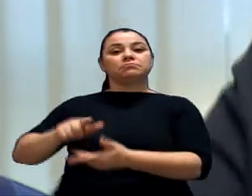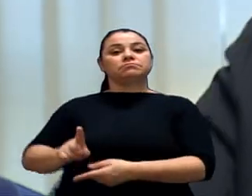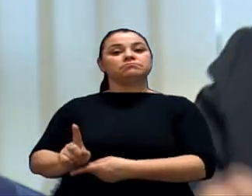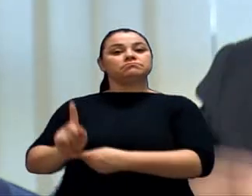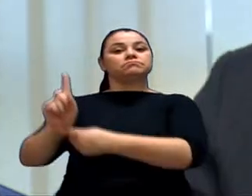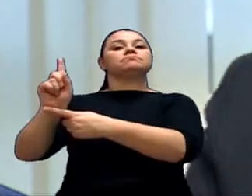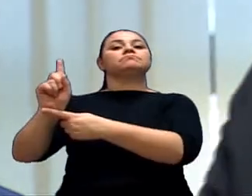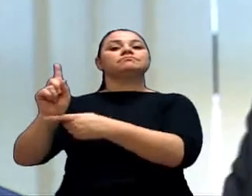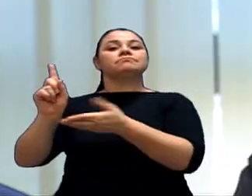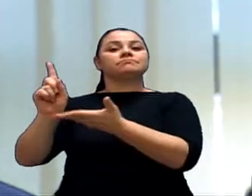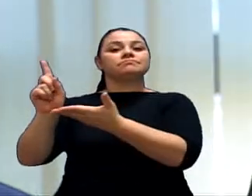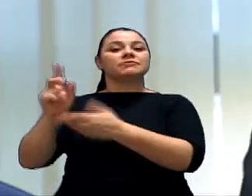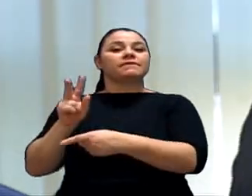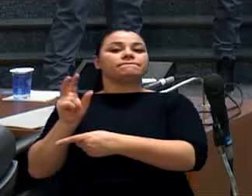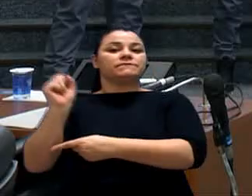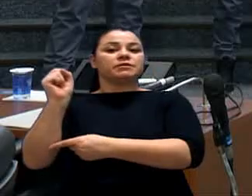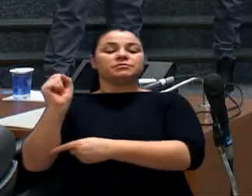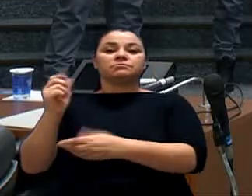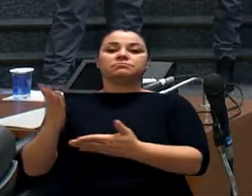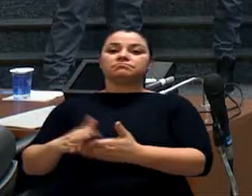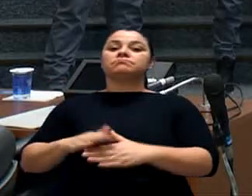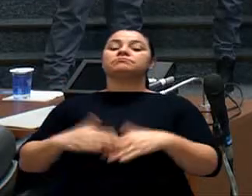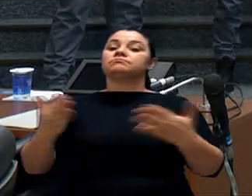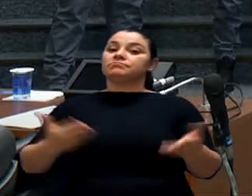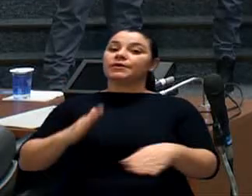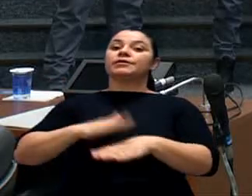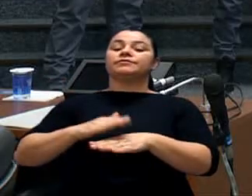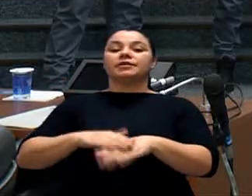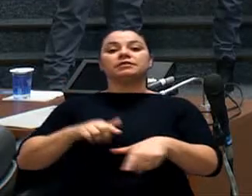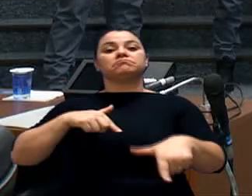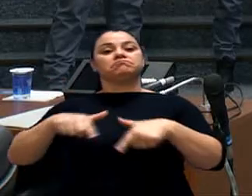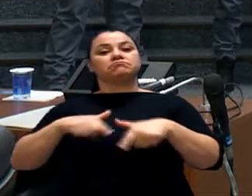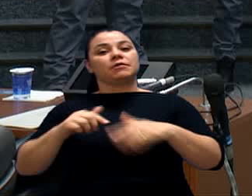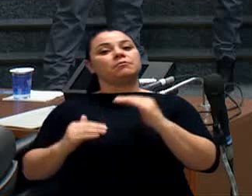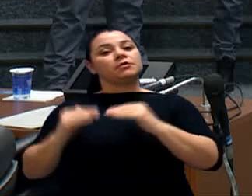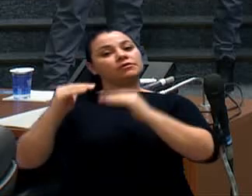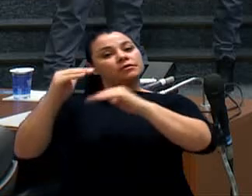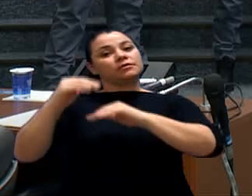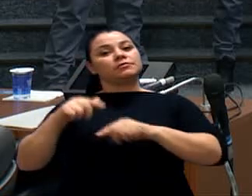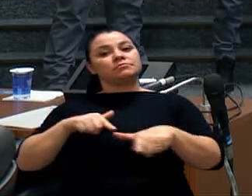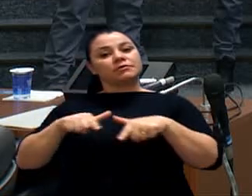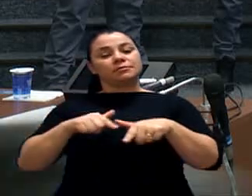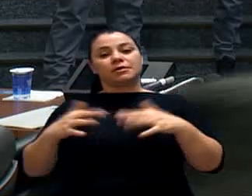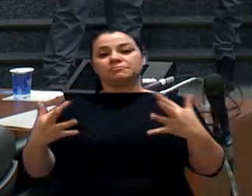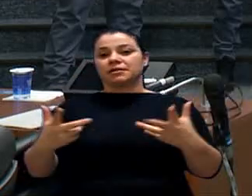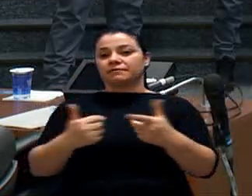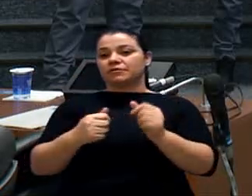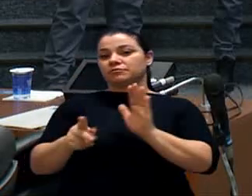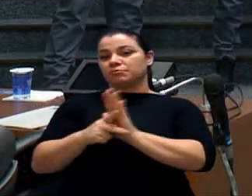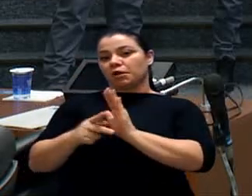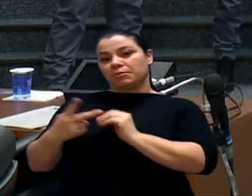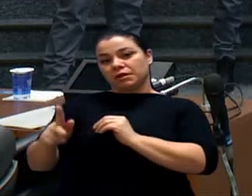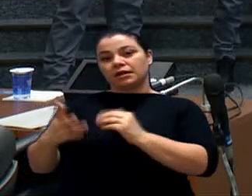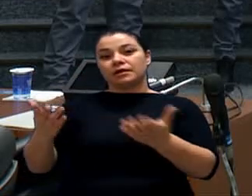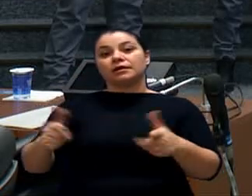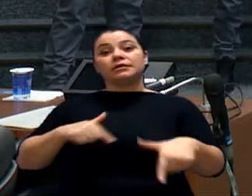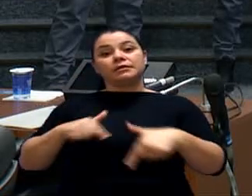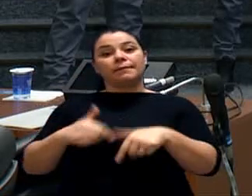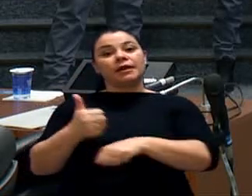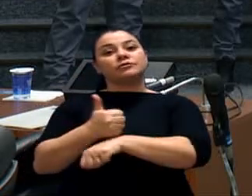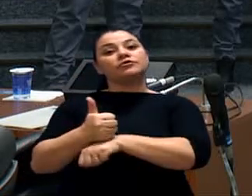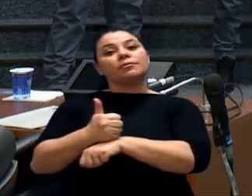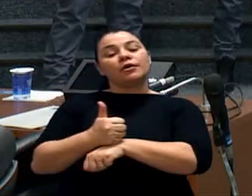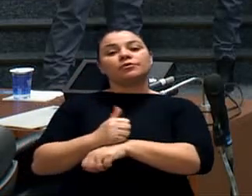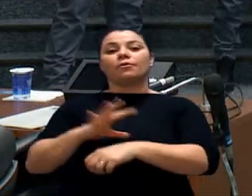em pé, falando que foi firme no que ele fez e ainda faz e exerce o seu trabalho de uma forma privada agora, mas exerce de um